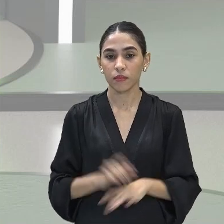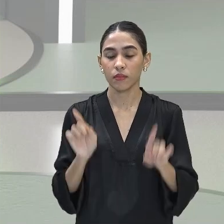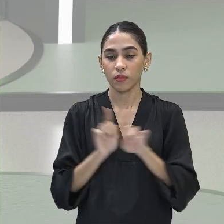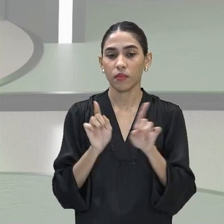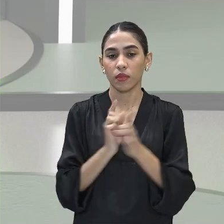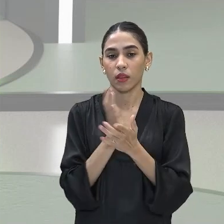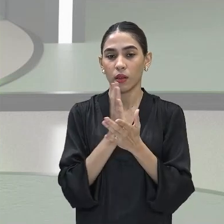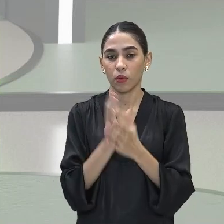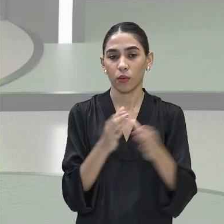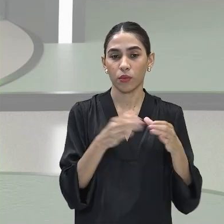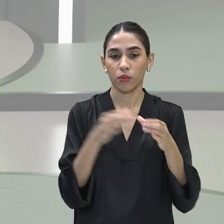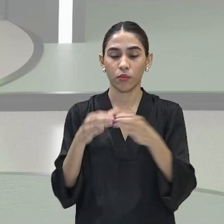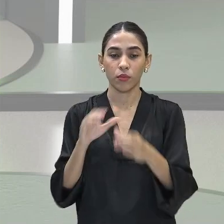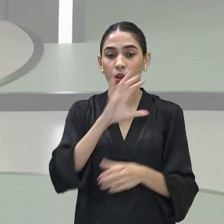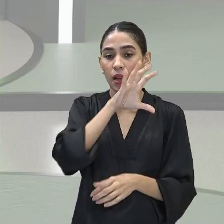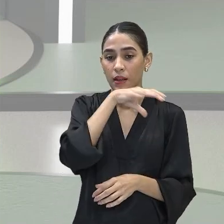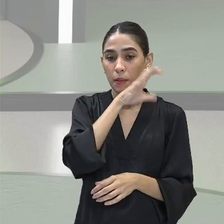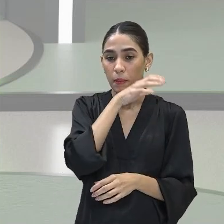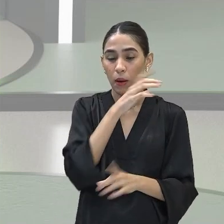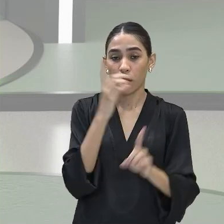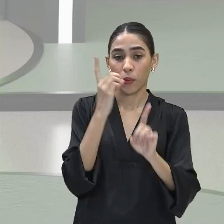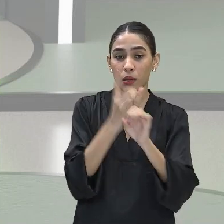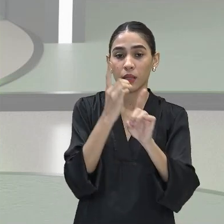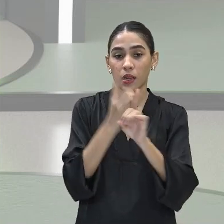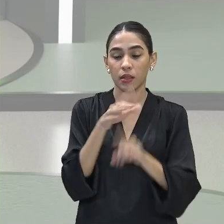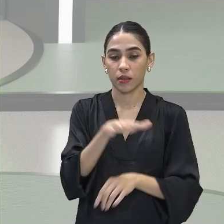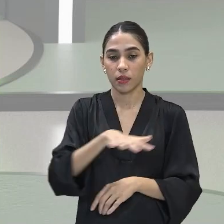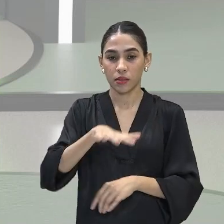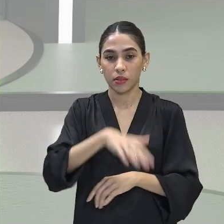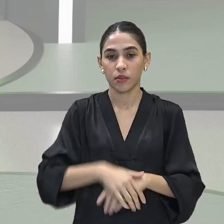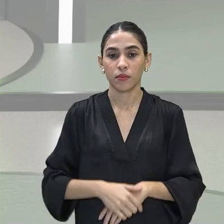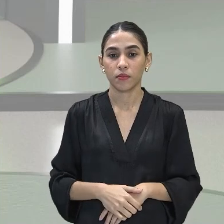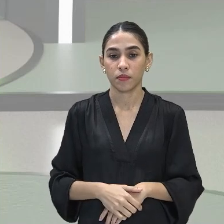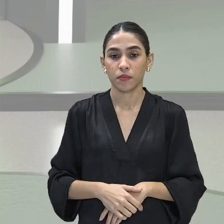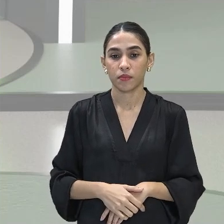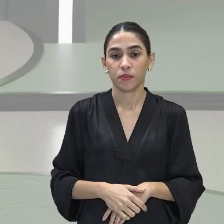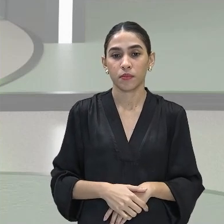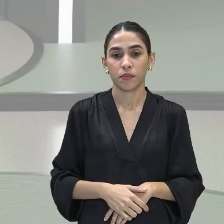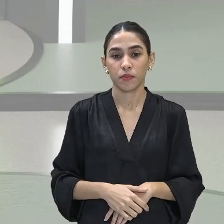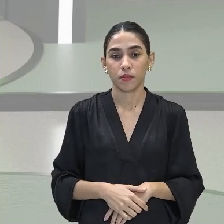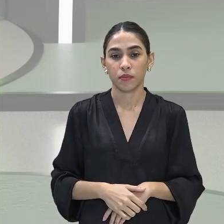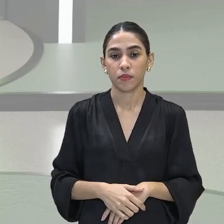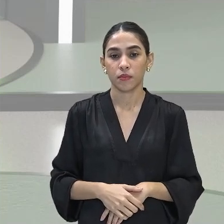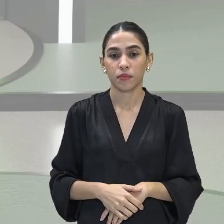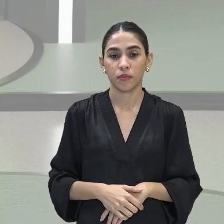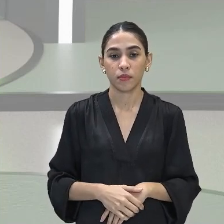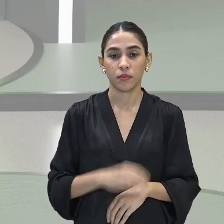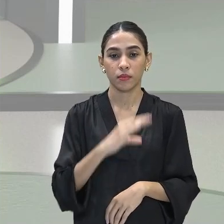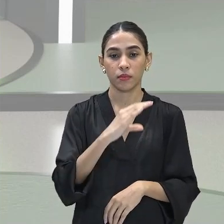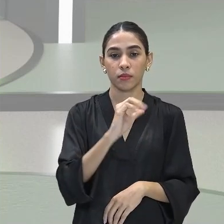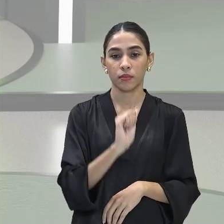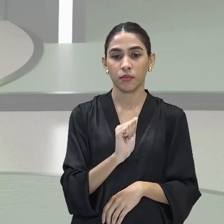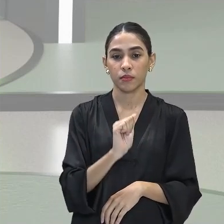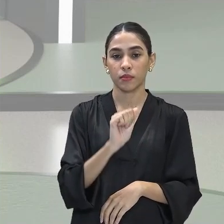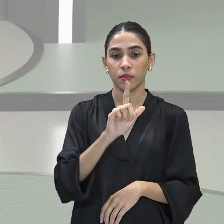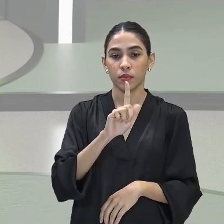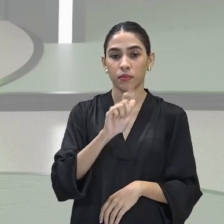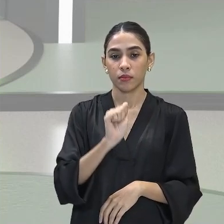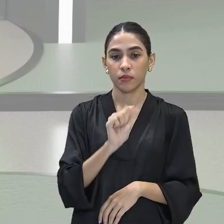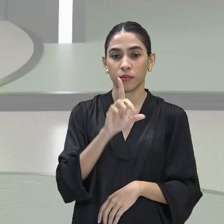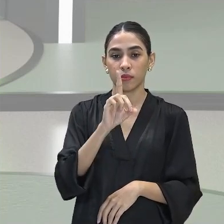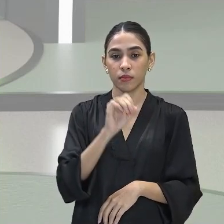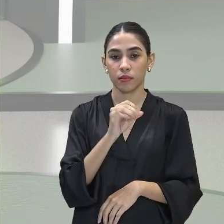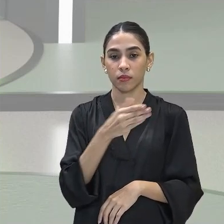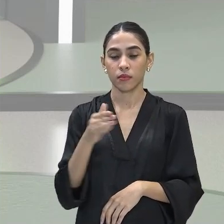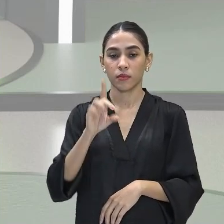são encontradas nessas regiões, né? A gente tem aqui espécies, o cágado da serra, né, uma espécie